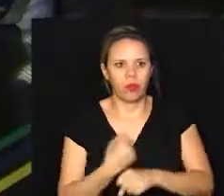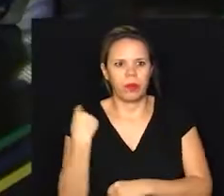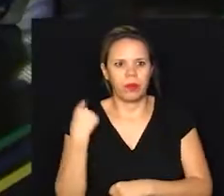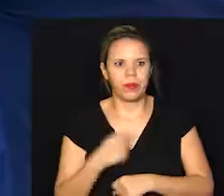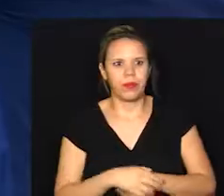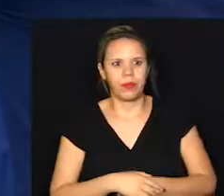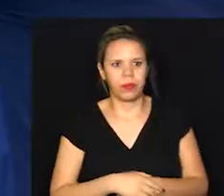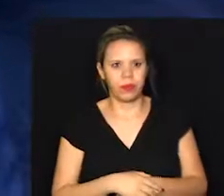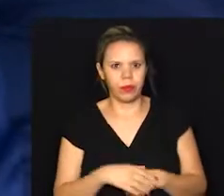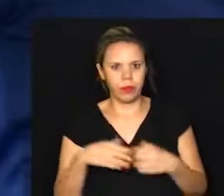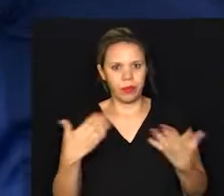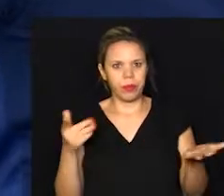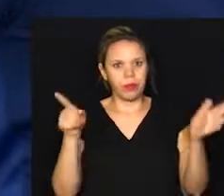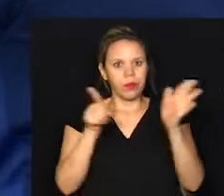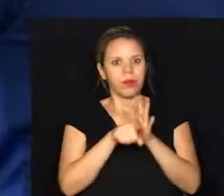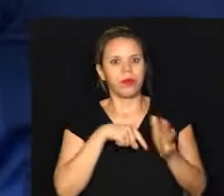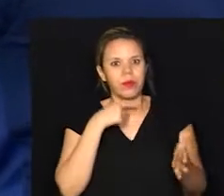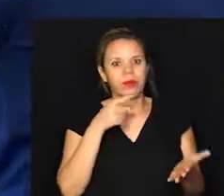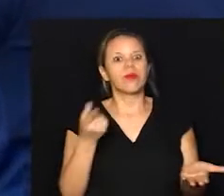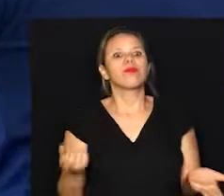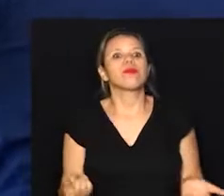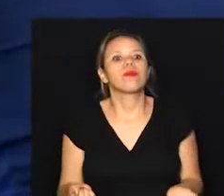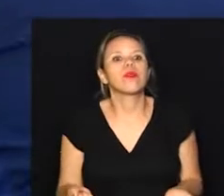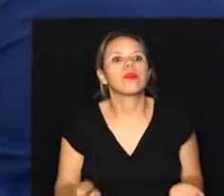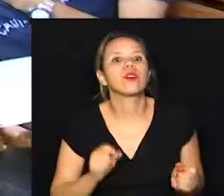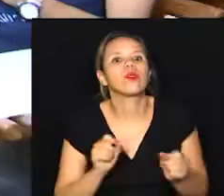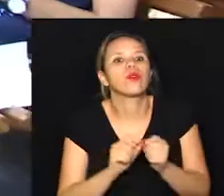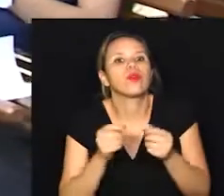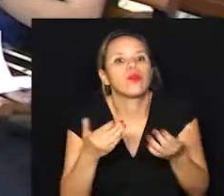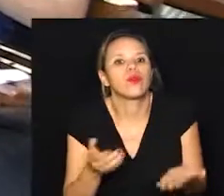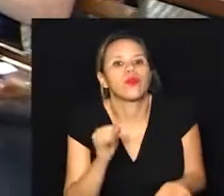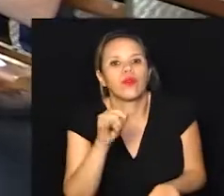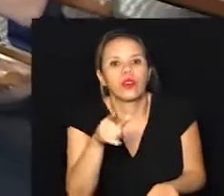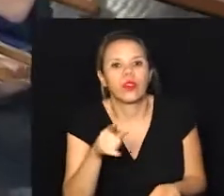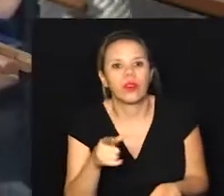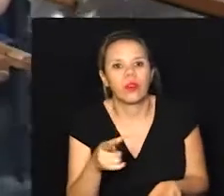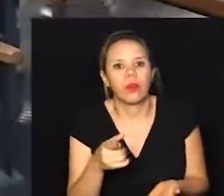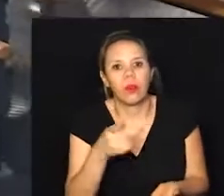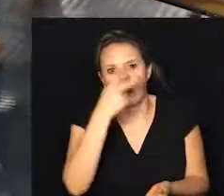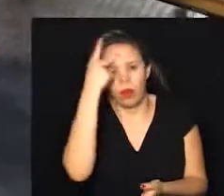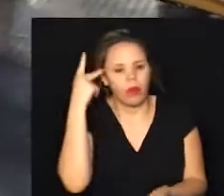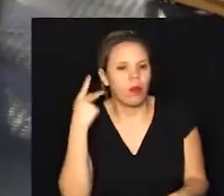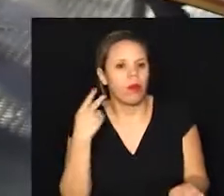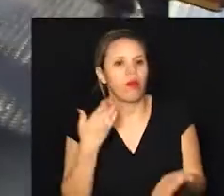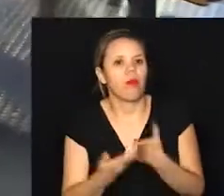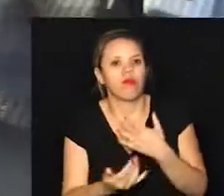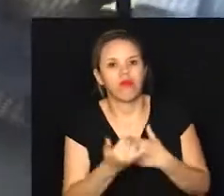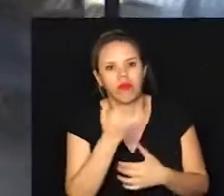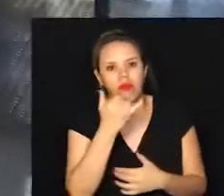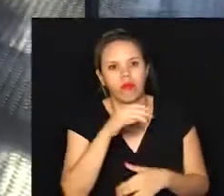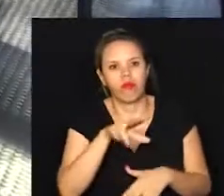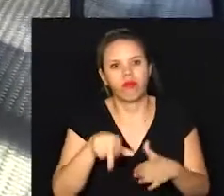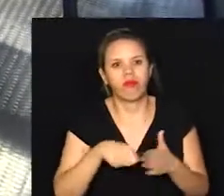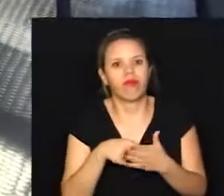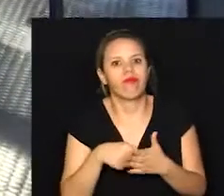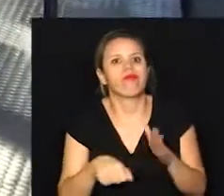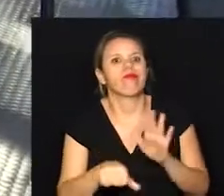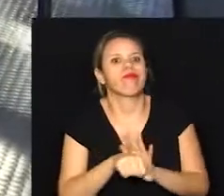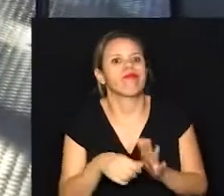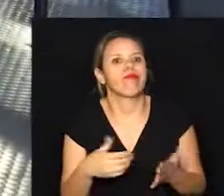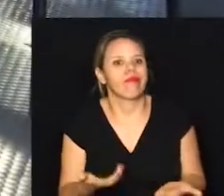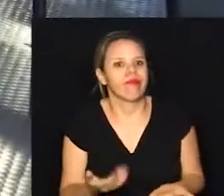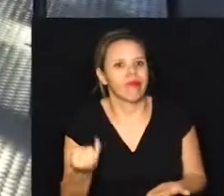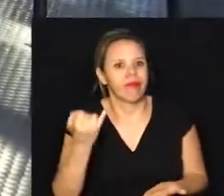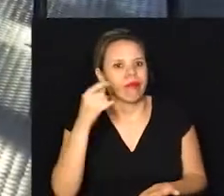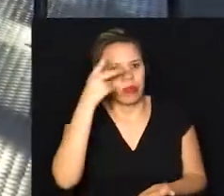ao ano passado. Então a pergunta que não quer calar: o que fazer se você for vítima de um golpista? caiu num